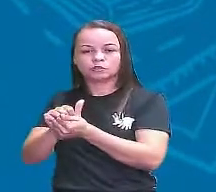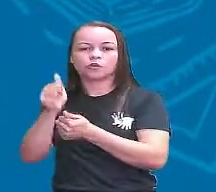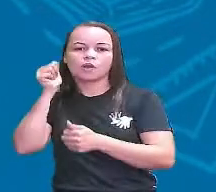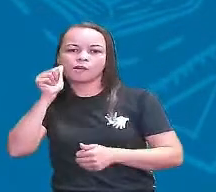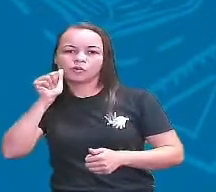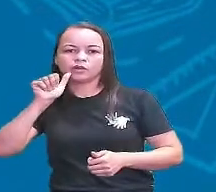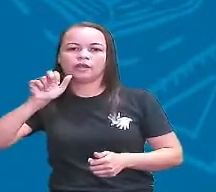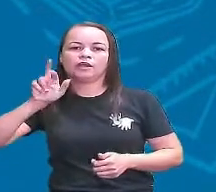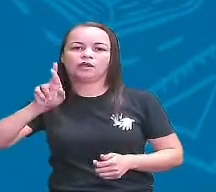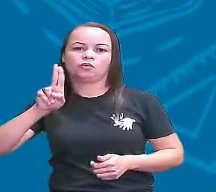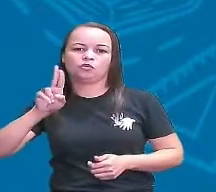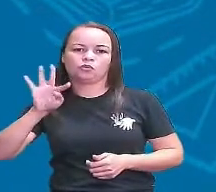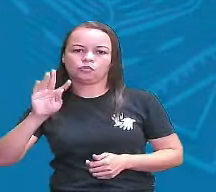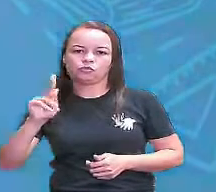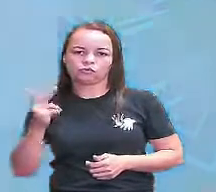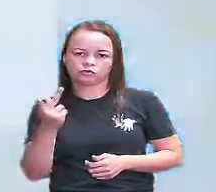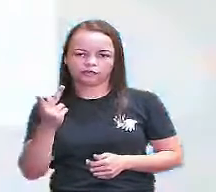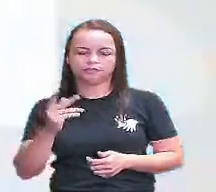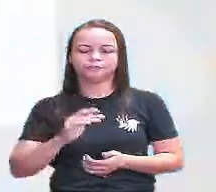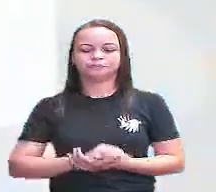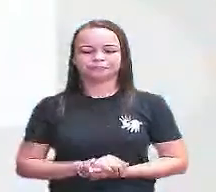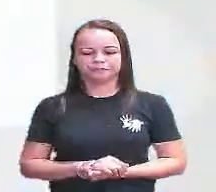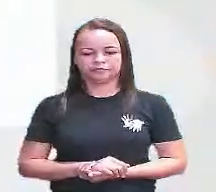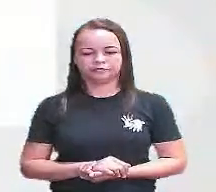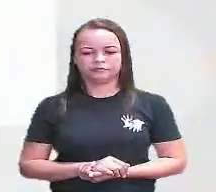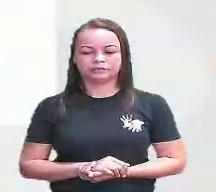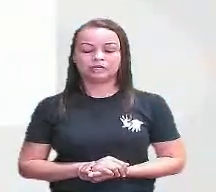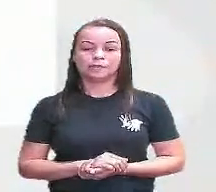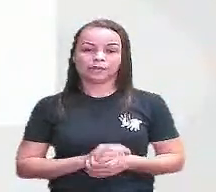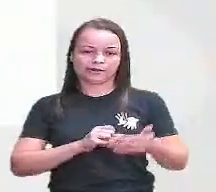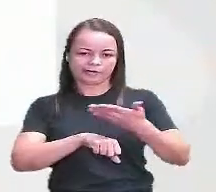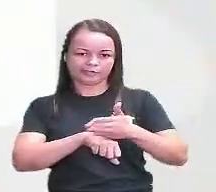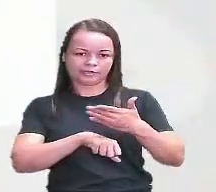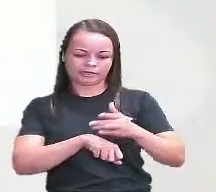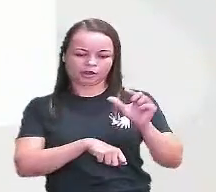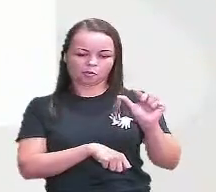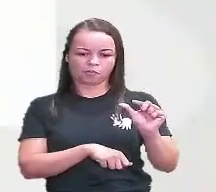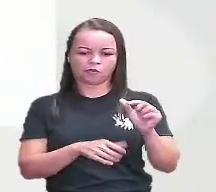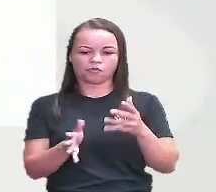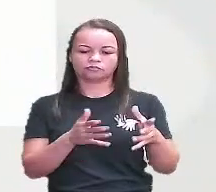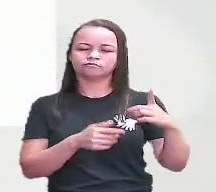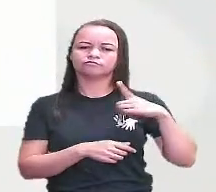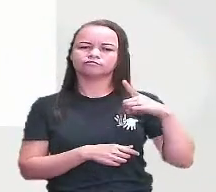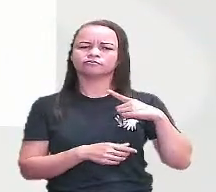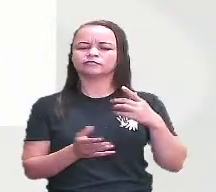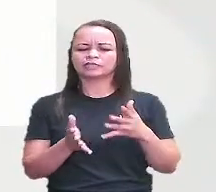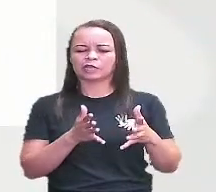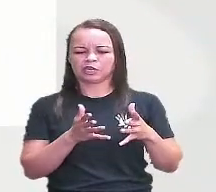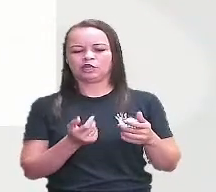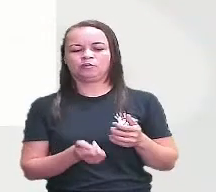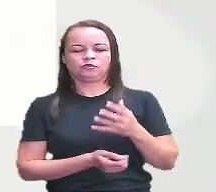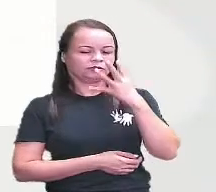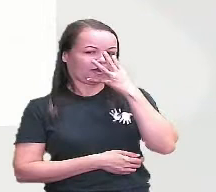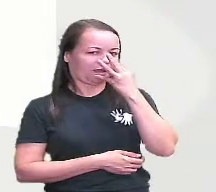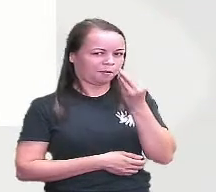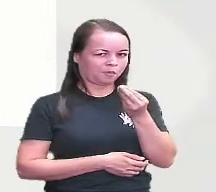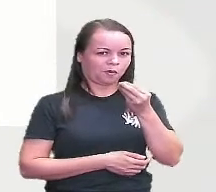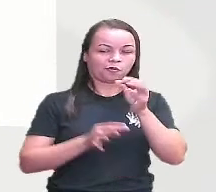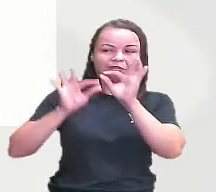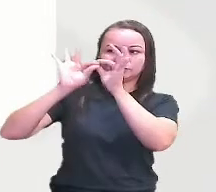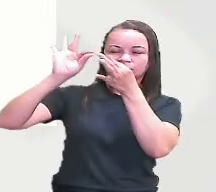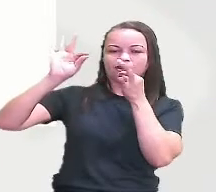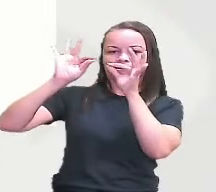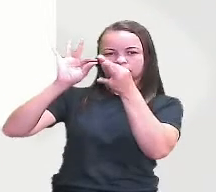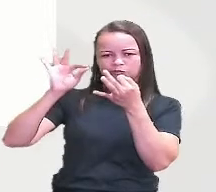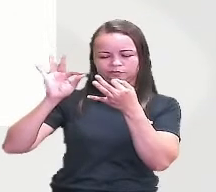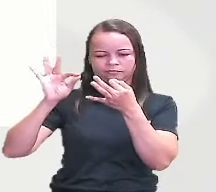Para a gente treinar um pouquinho, temos aqui, ó, A Raposa e as Uvas, né? De Ruth Rocha. Então, a